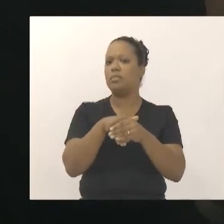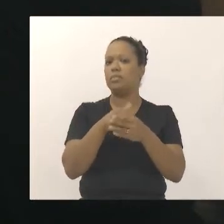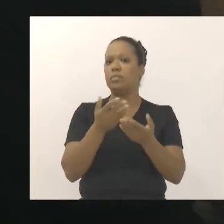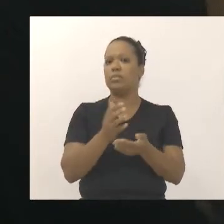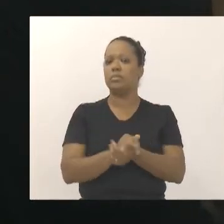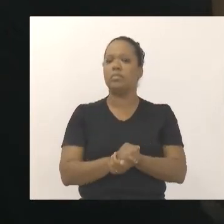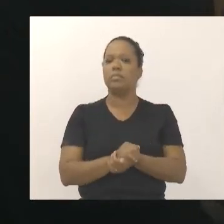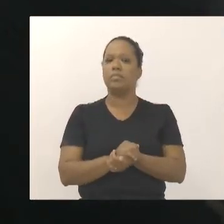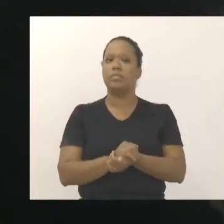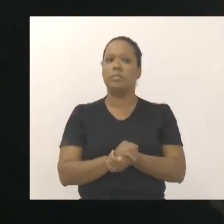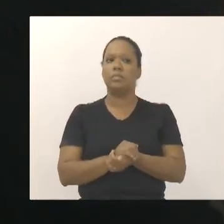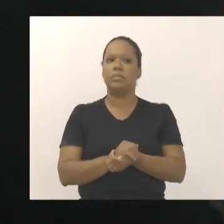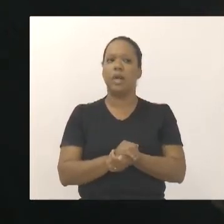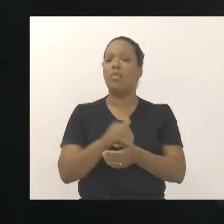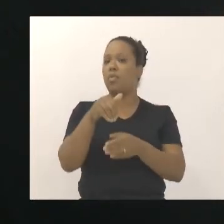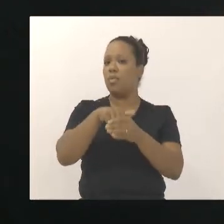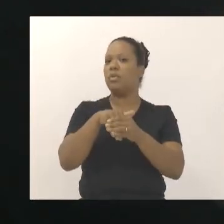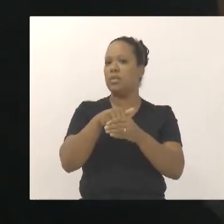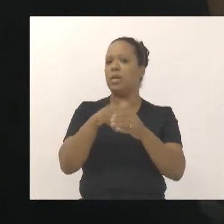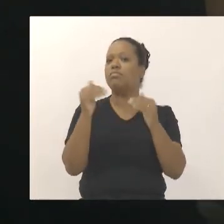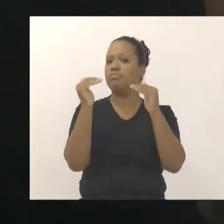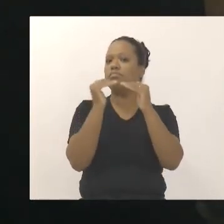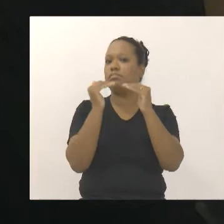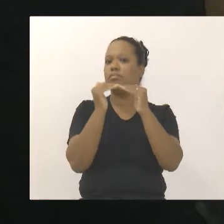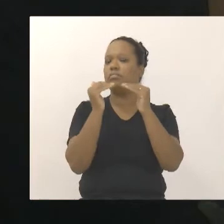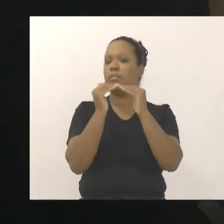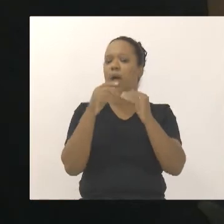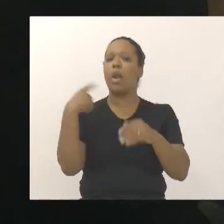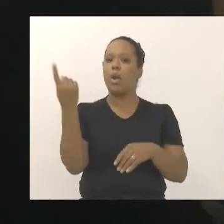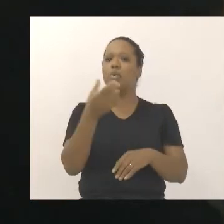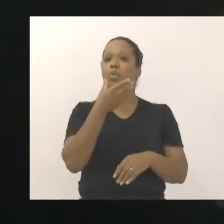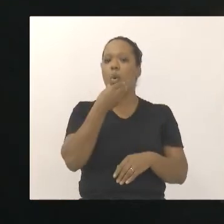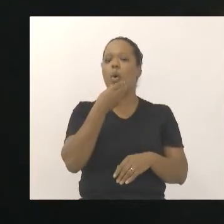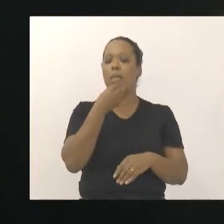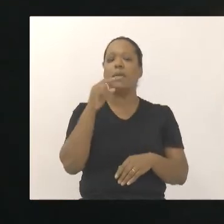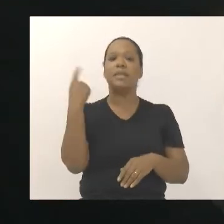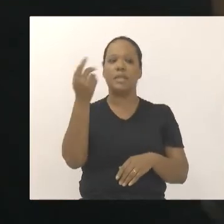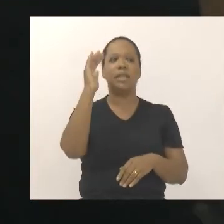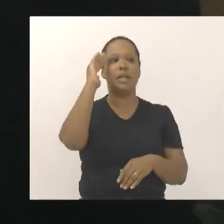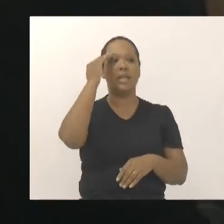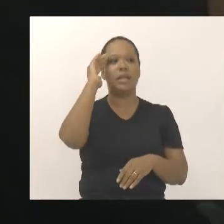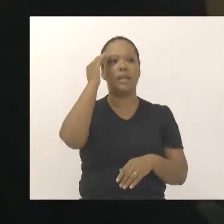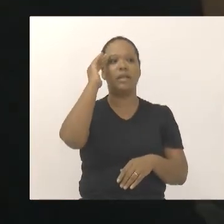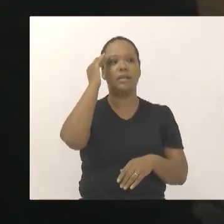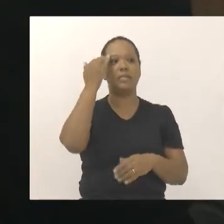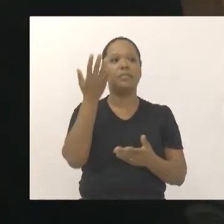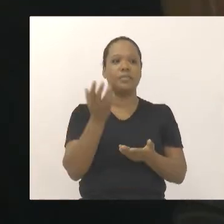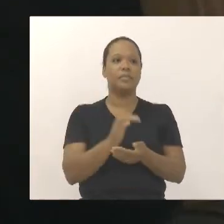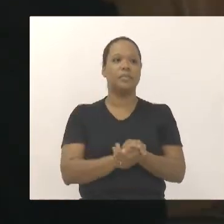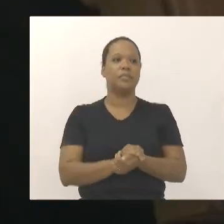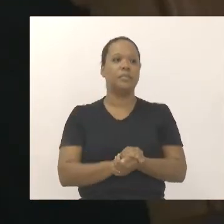de não dar à luz, vou votar favorável, porque nós, como homens, temos que entender essa situação.